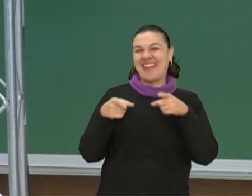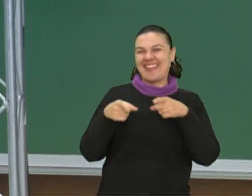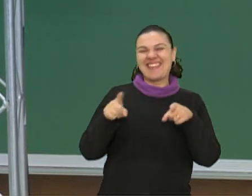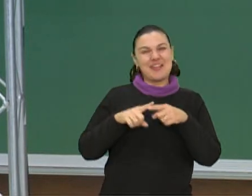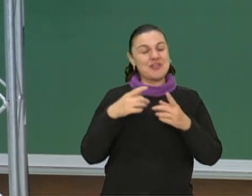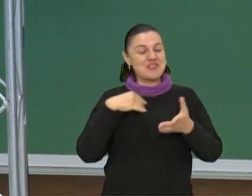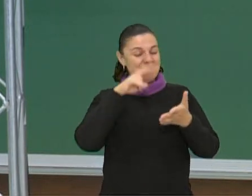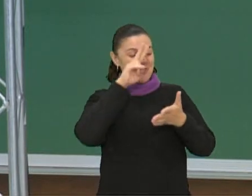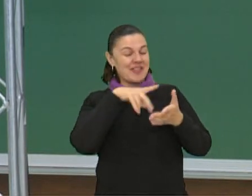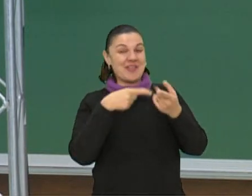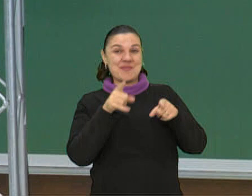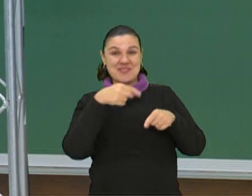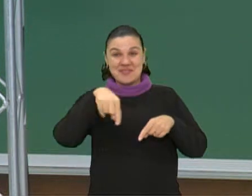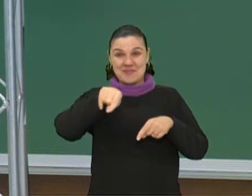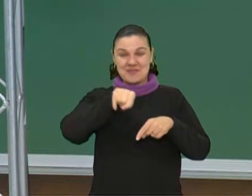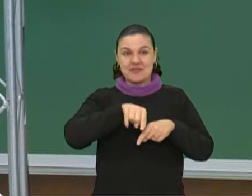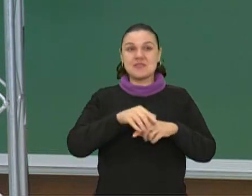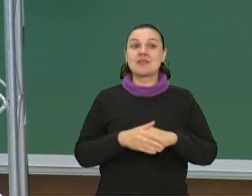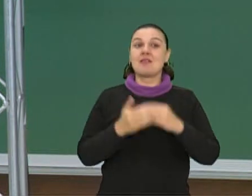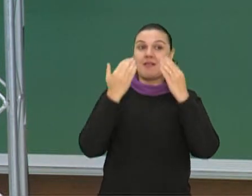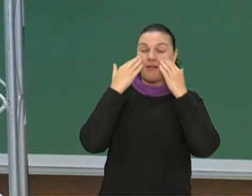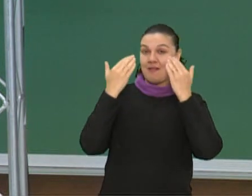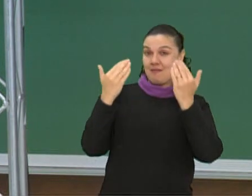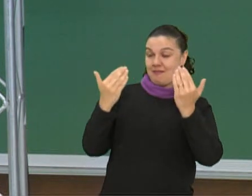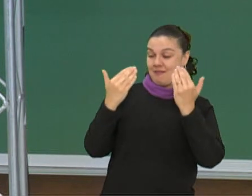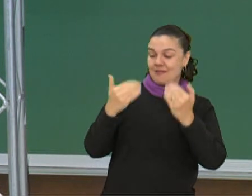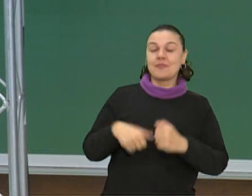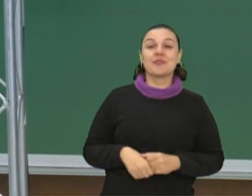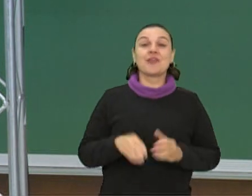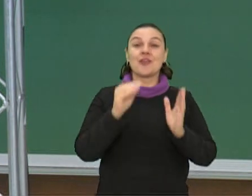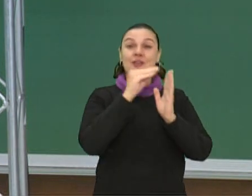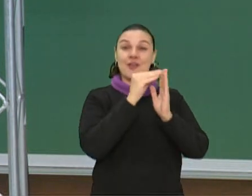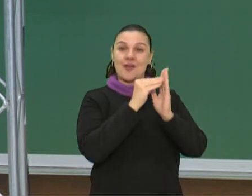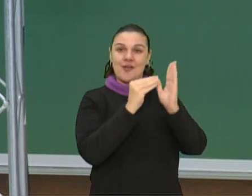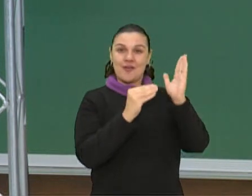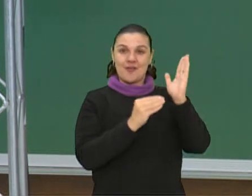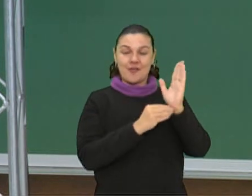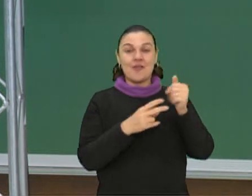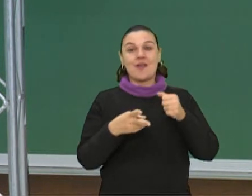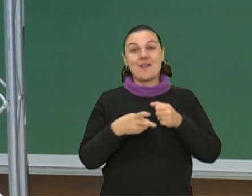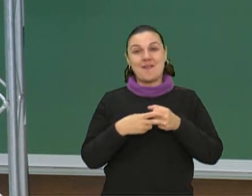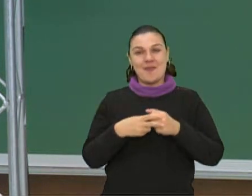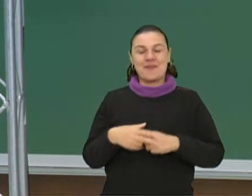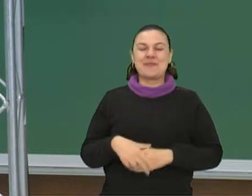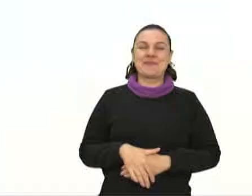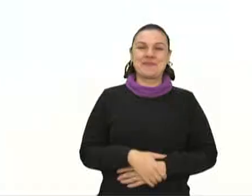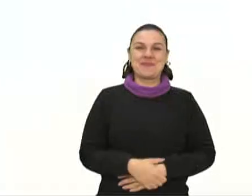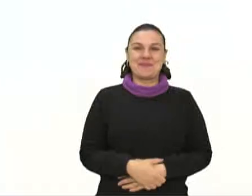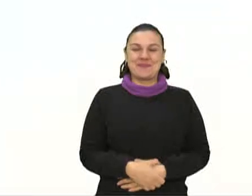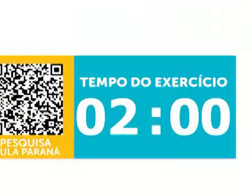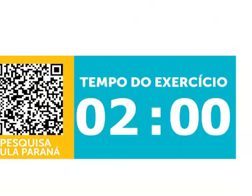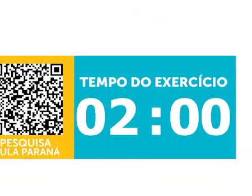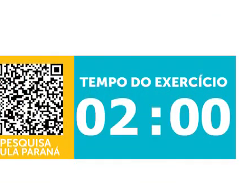a letra dessa música para vocês. Analisem e vamos pensar na resposta.